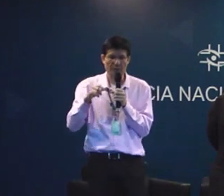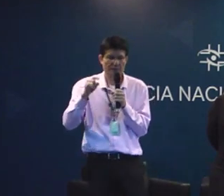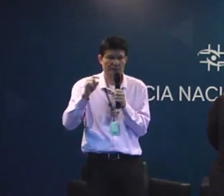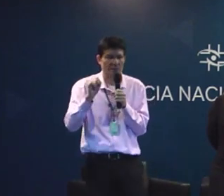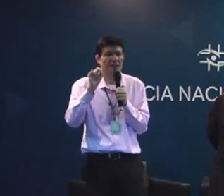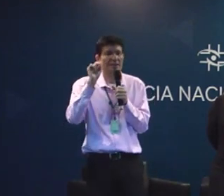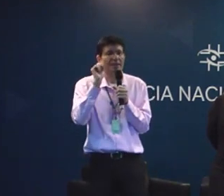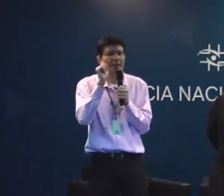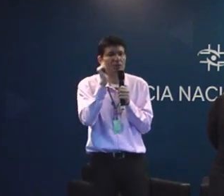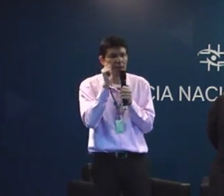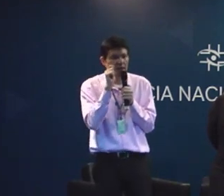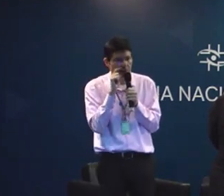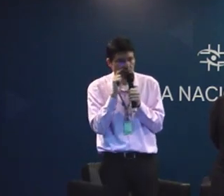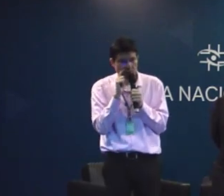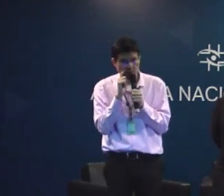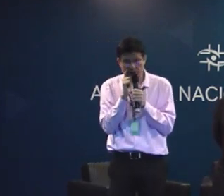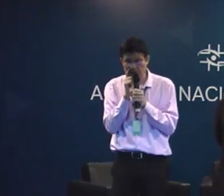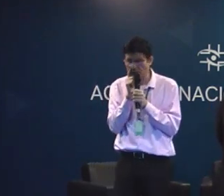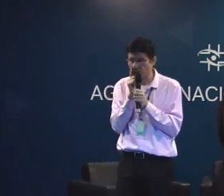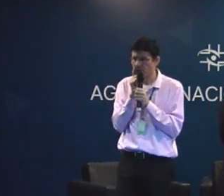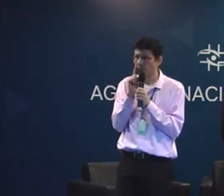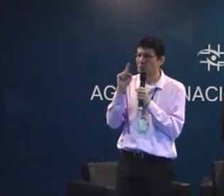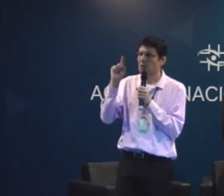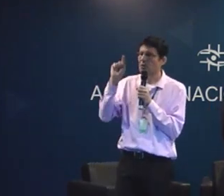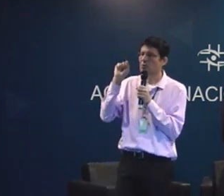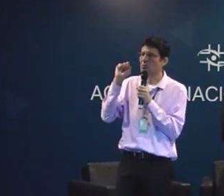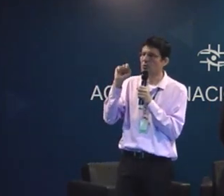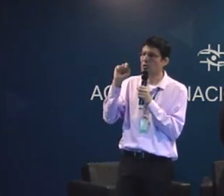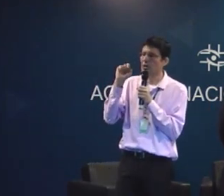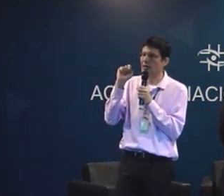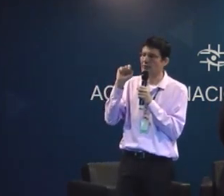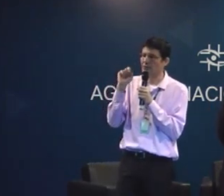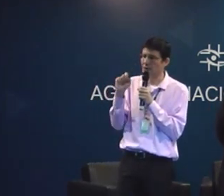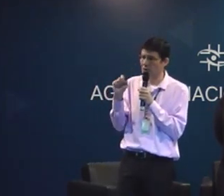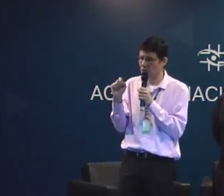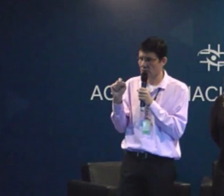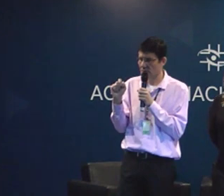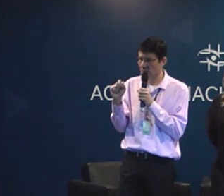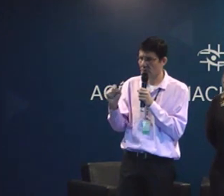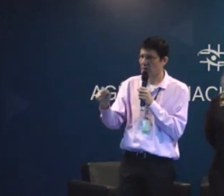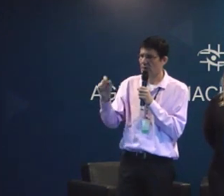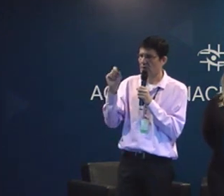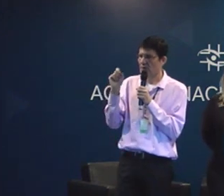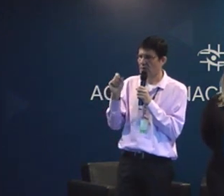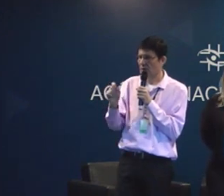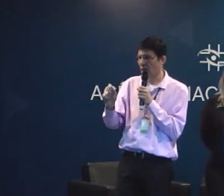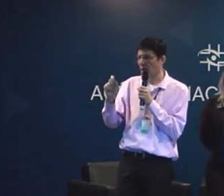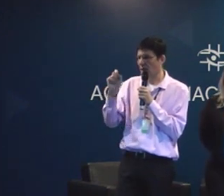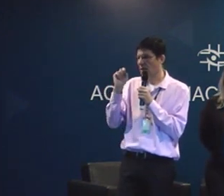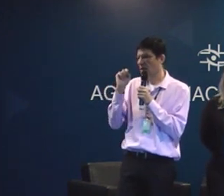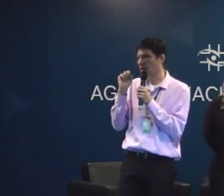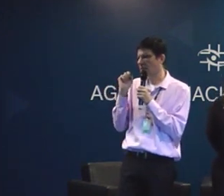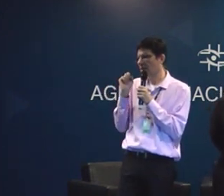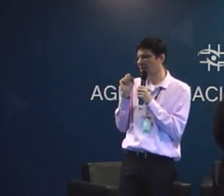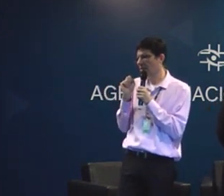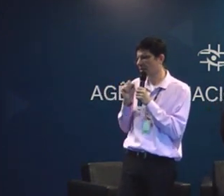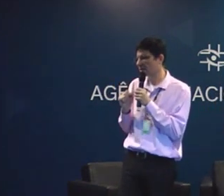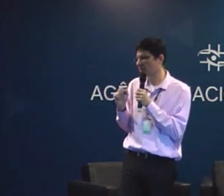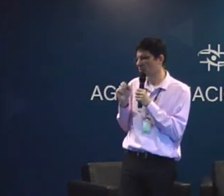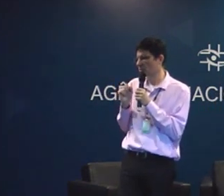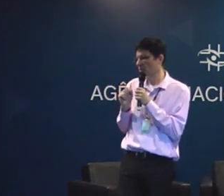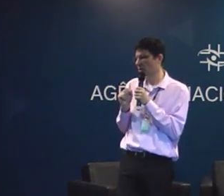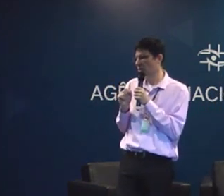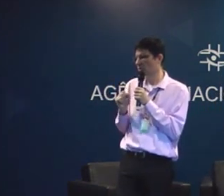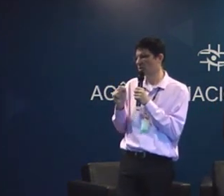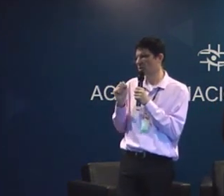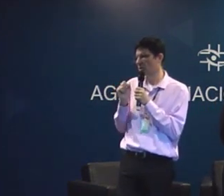programação. Dentro dessa programação, no dia 20, tem a apresentação do